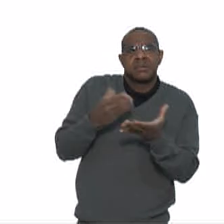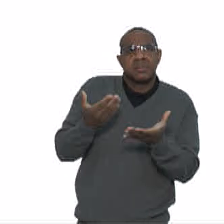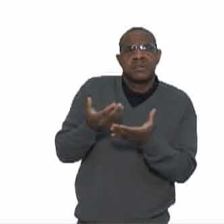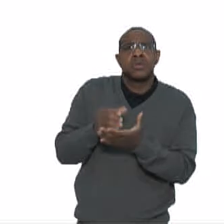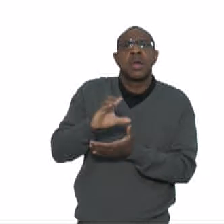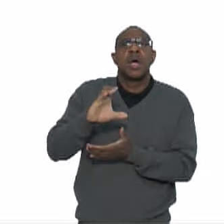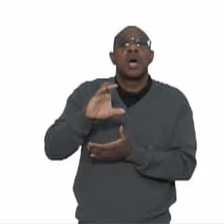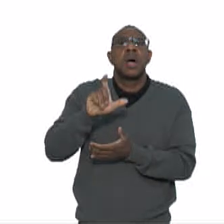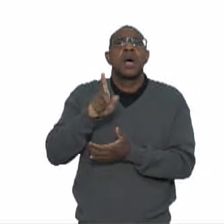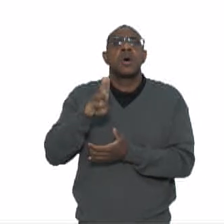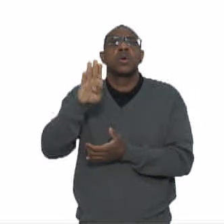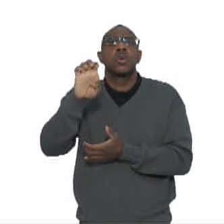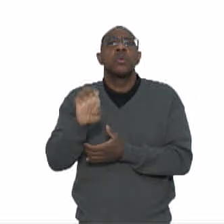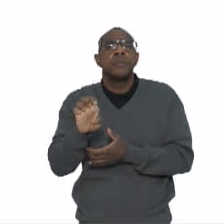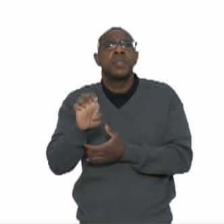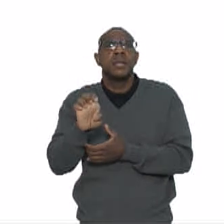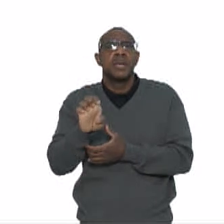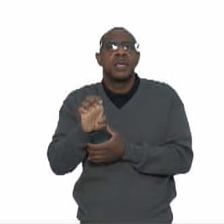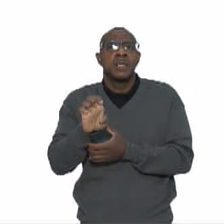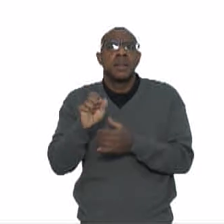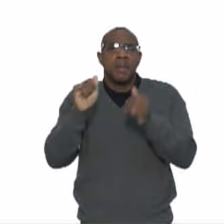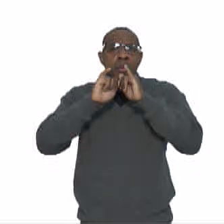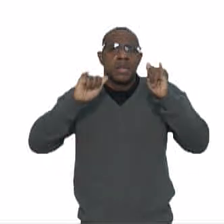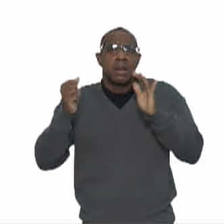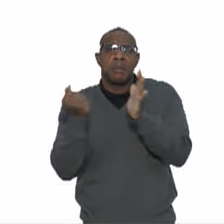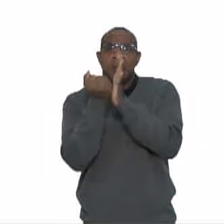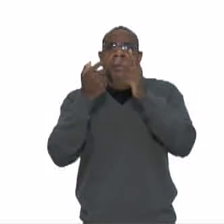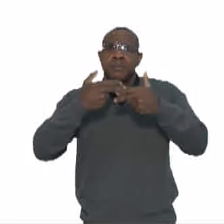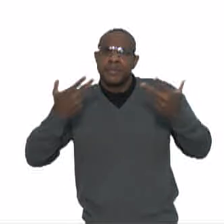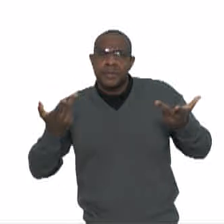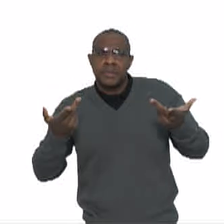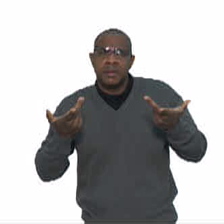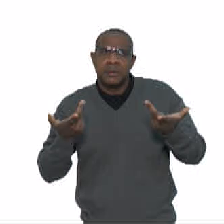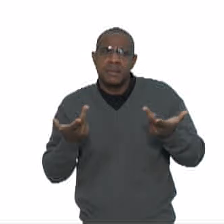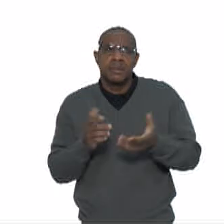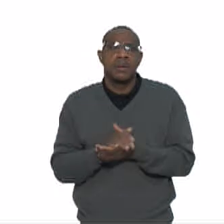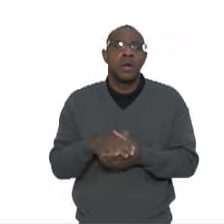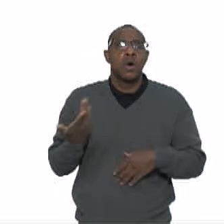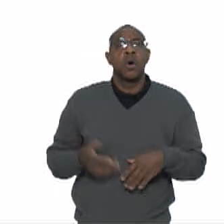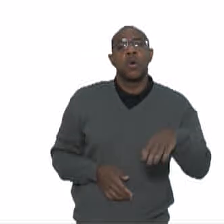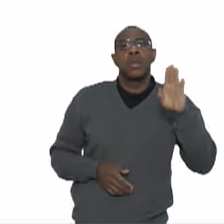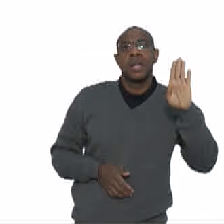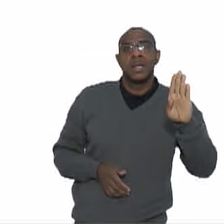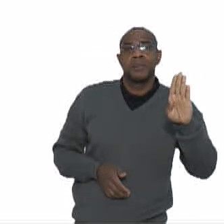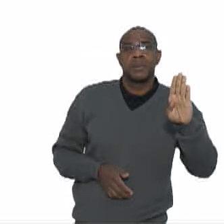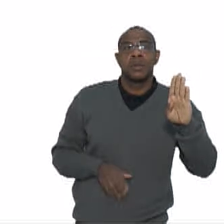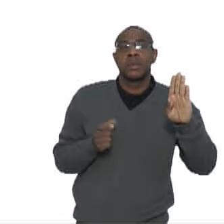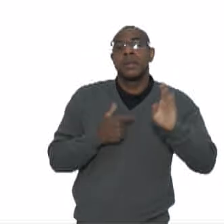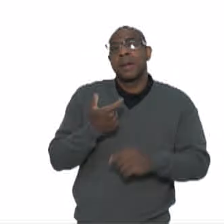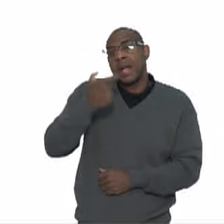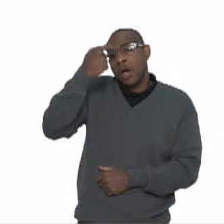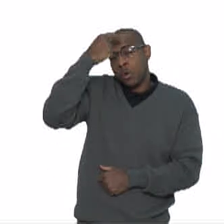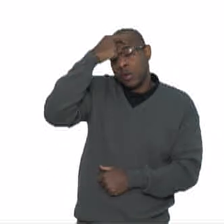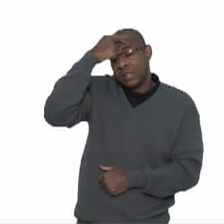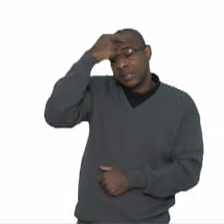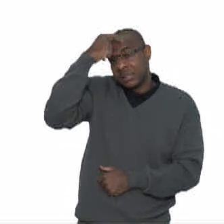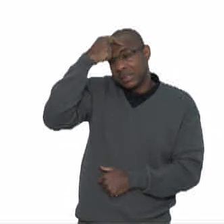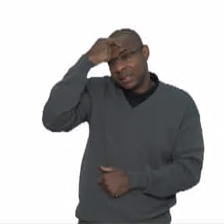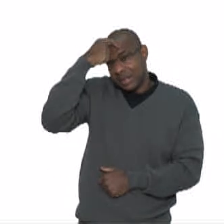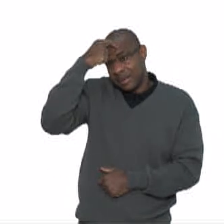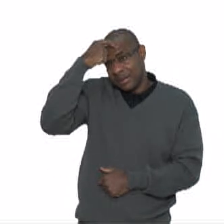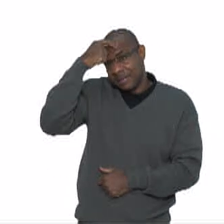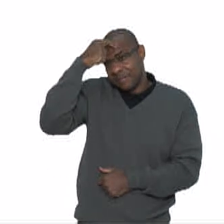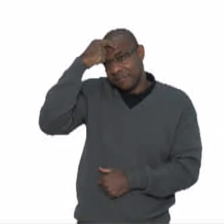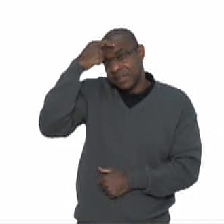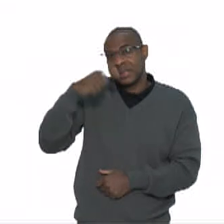um favorecimento, marketing? Ou a letra B, conscienciar ou conscientizar as pessoas e